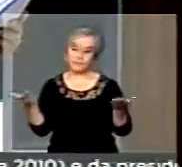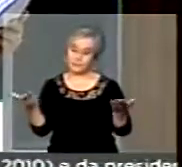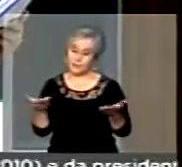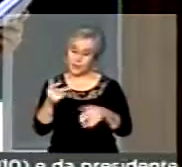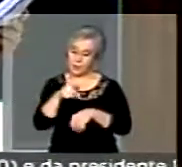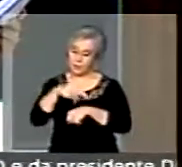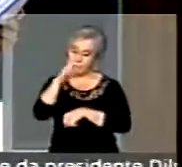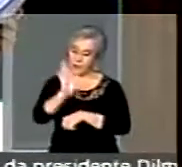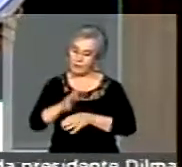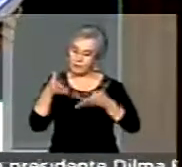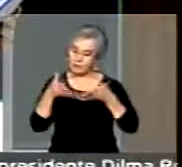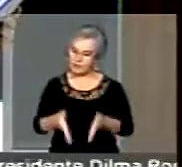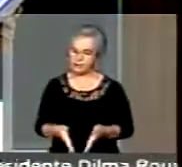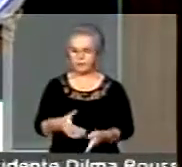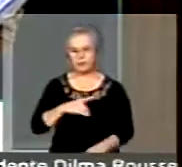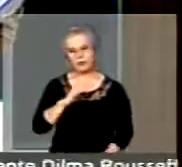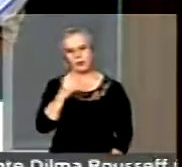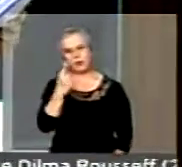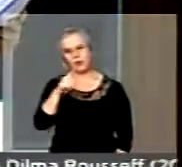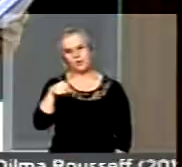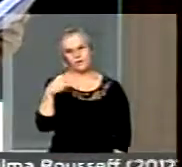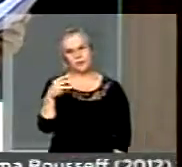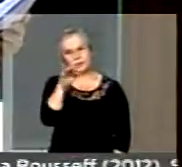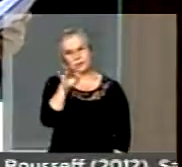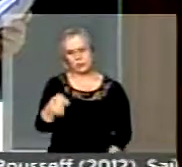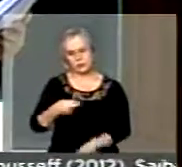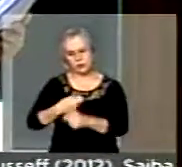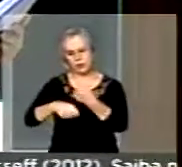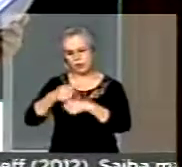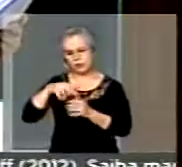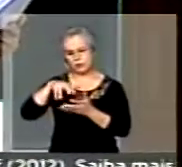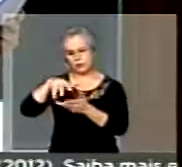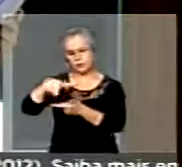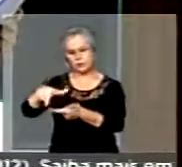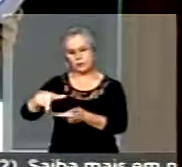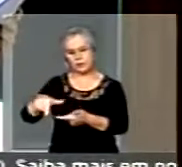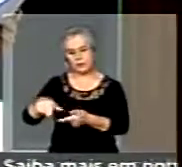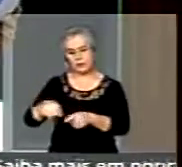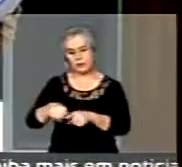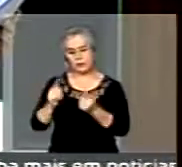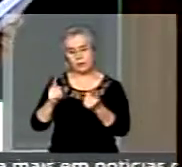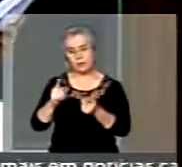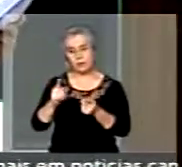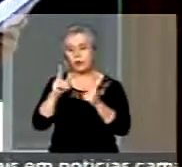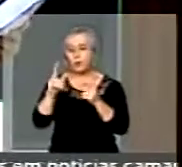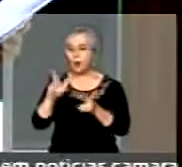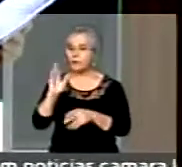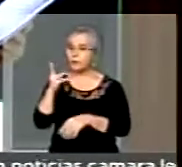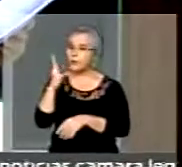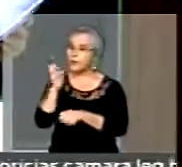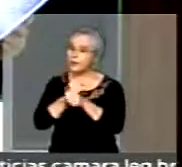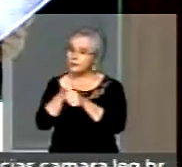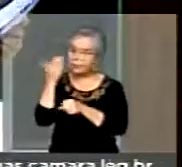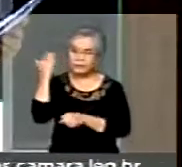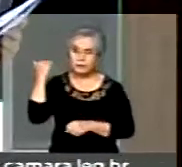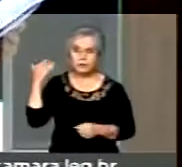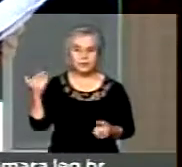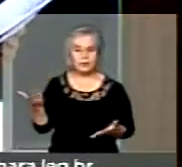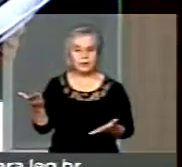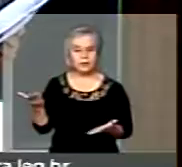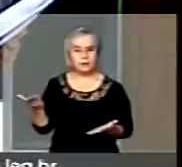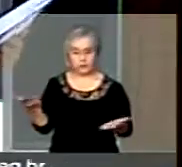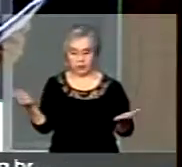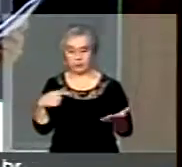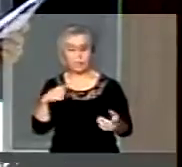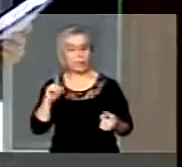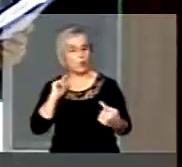participação está hoje em torno de 1,3%, semelhante à de 40 anos atrás. Com o objetivo de